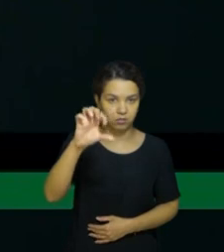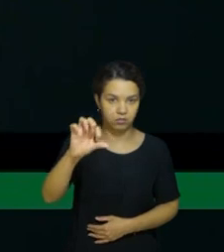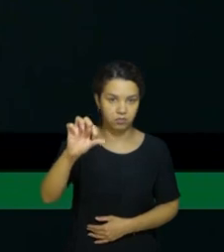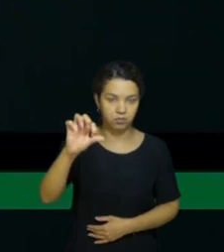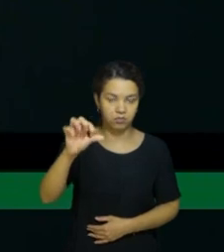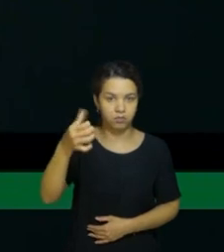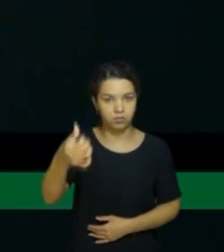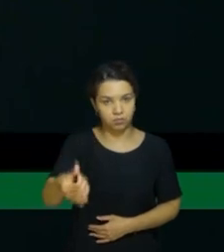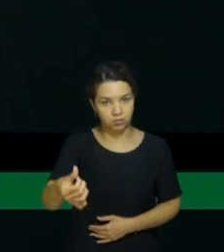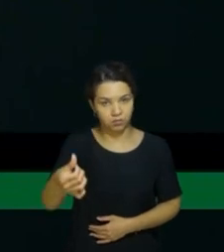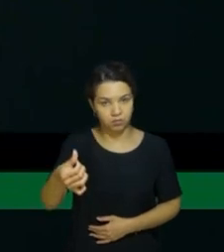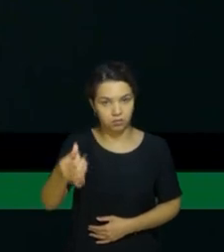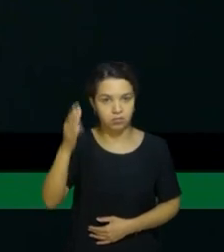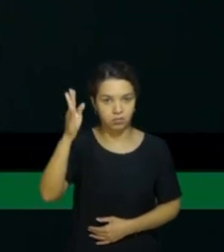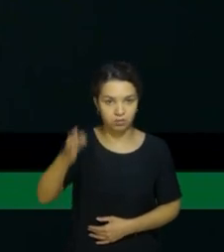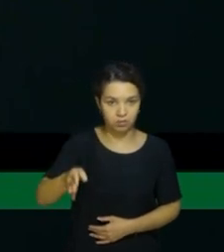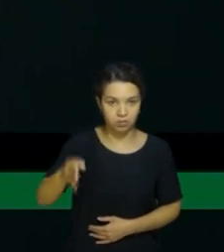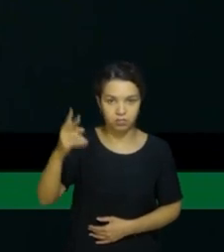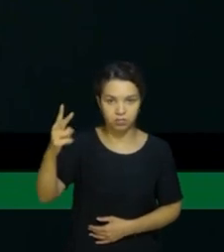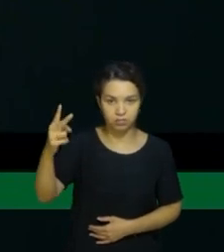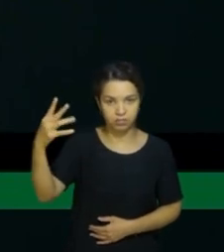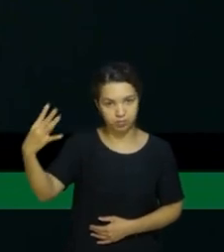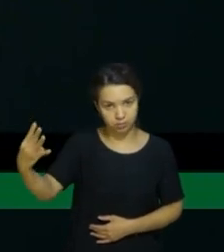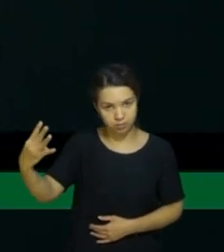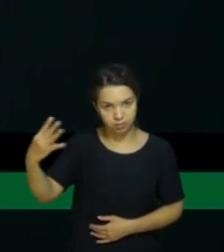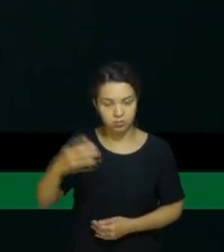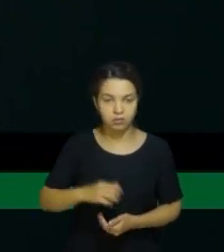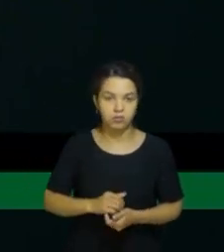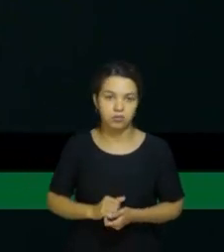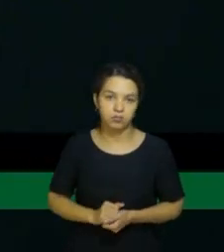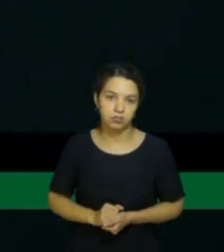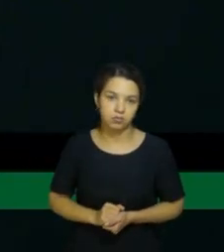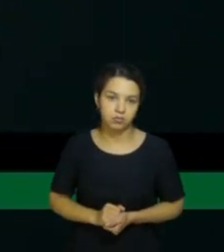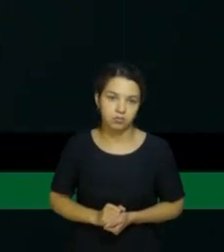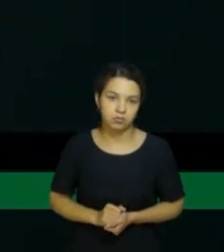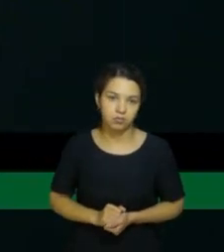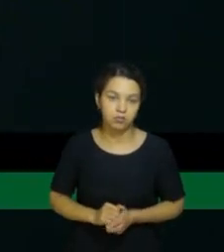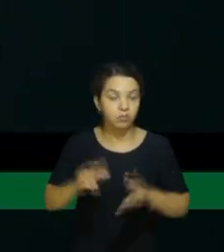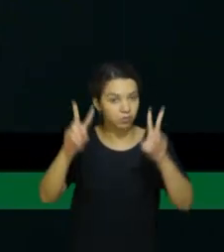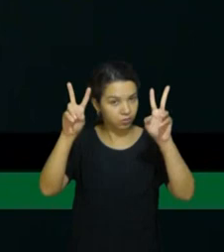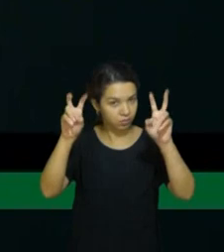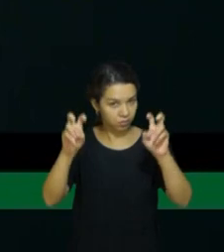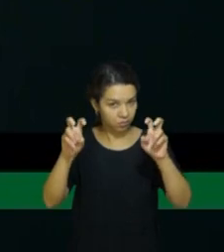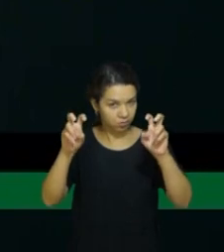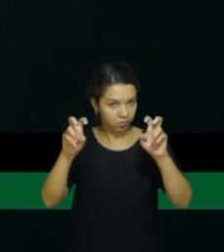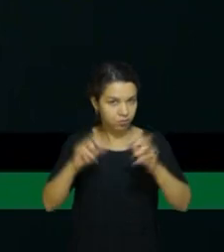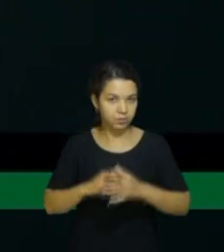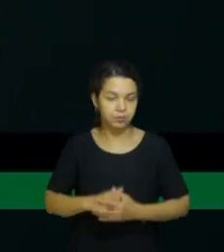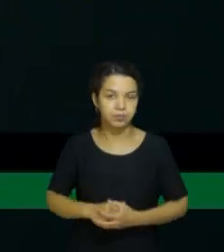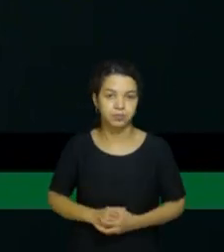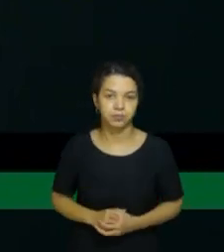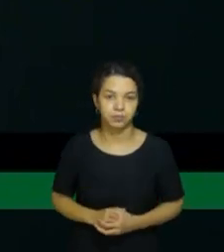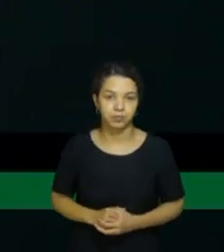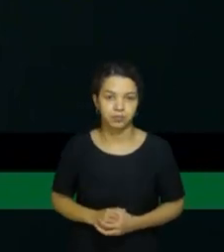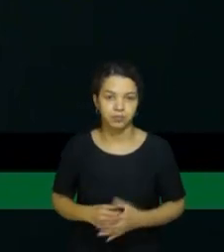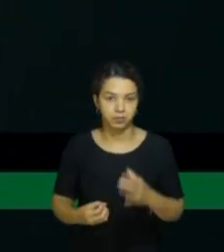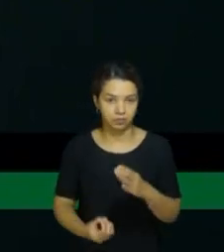196 2024 que dispõe sobre a